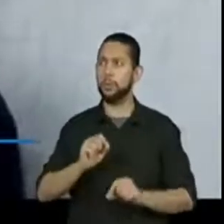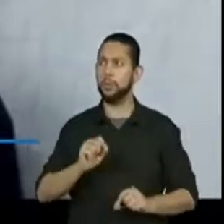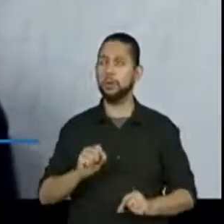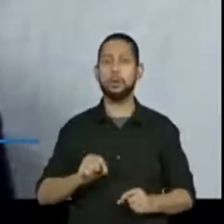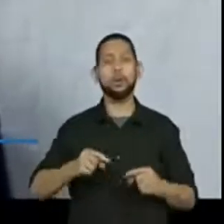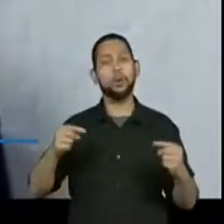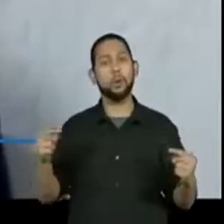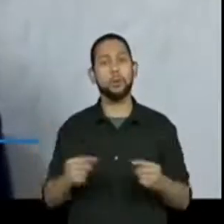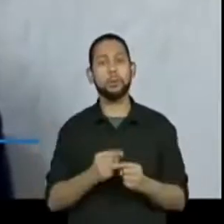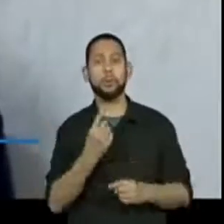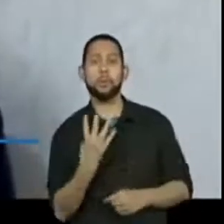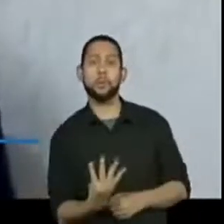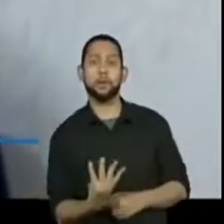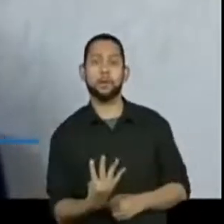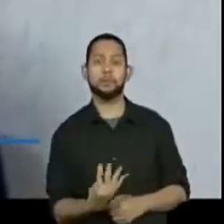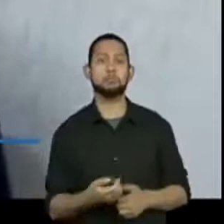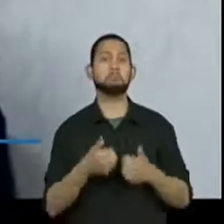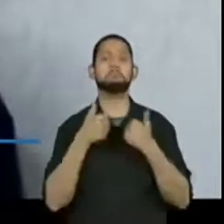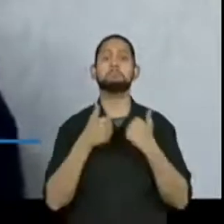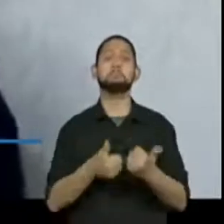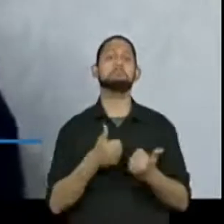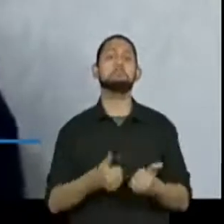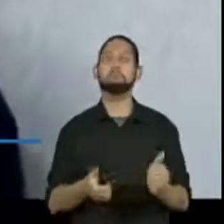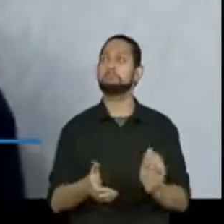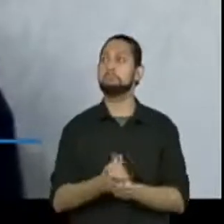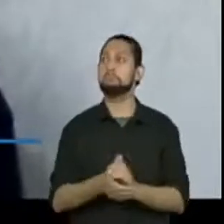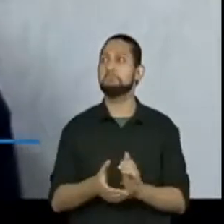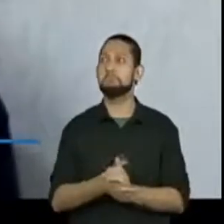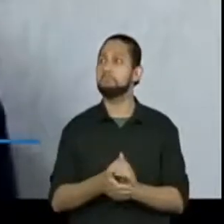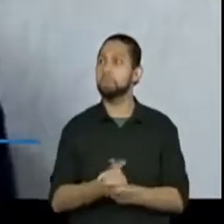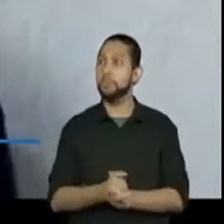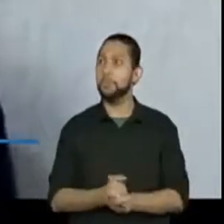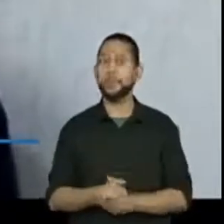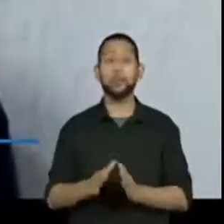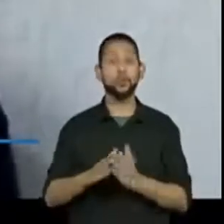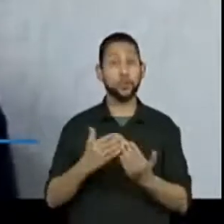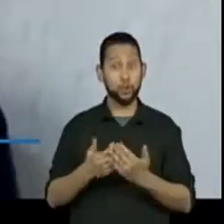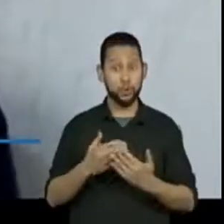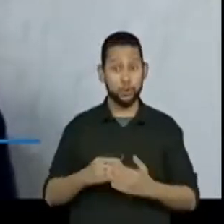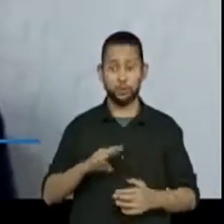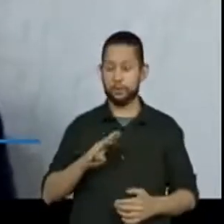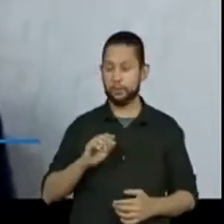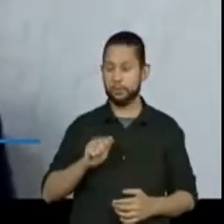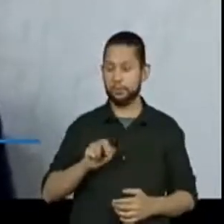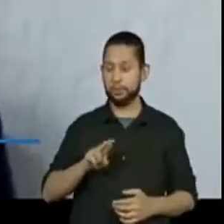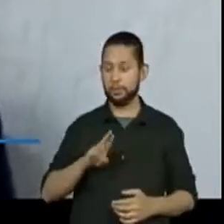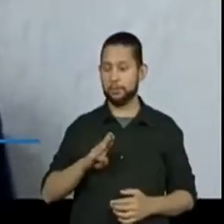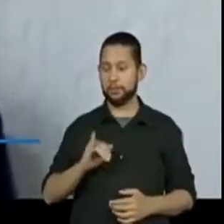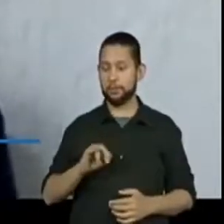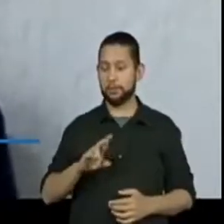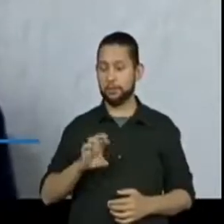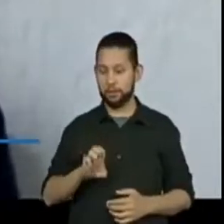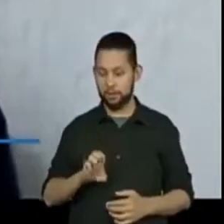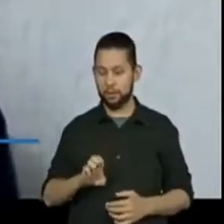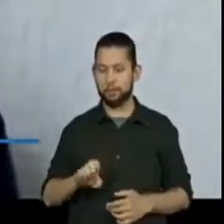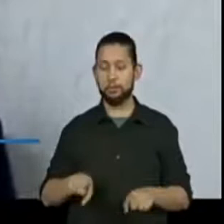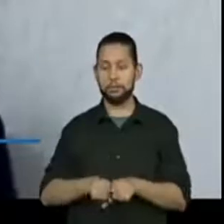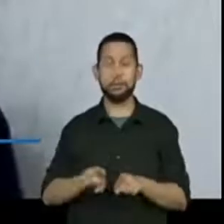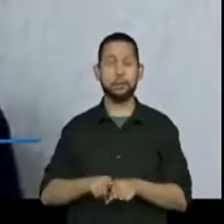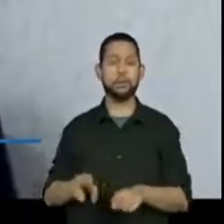utilizar 4 quadradinhos. A Escola Barbieri também respondeu